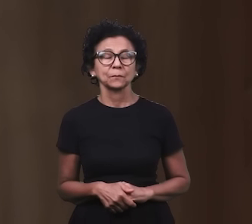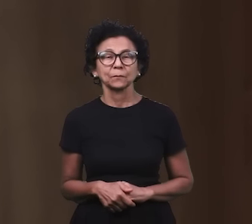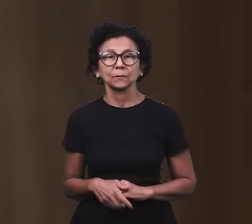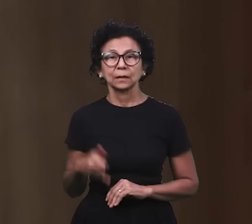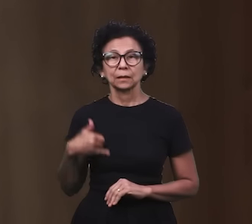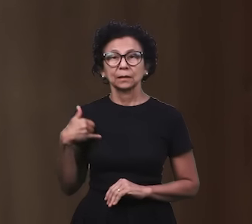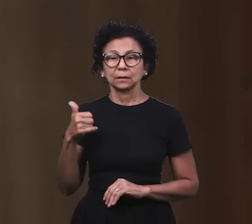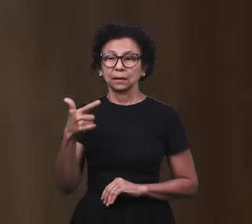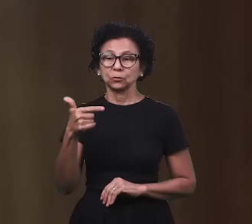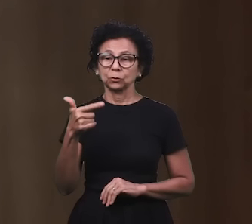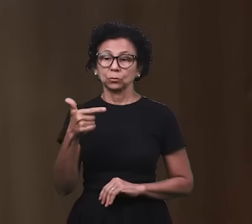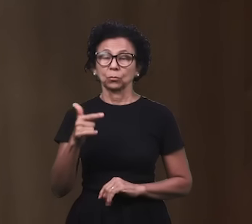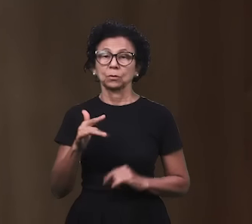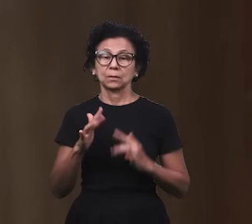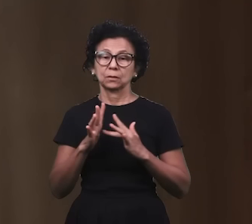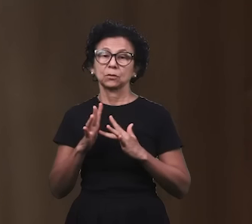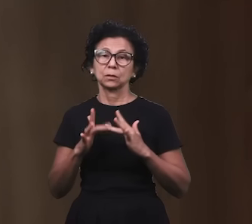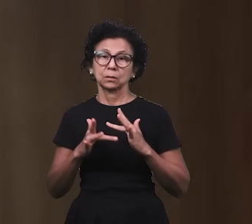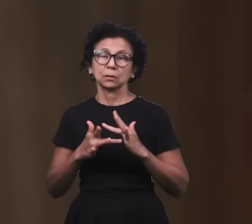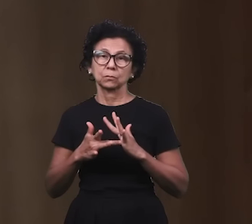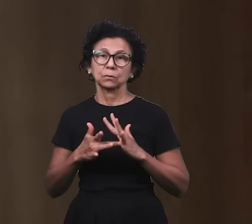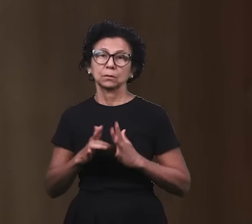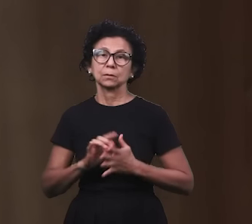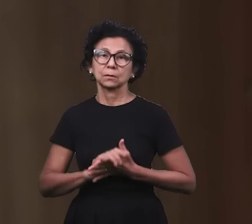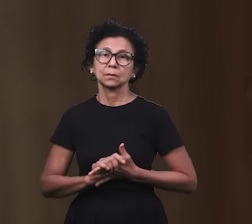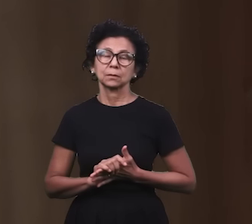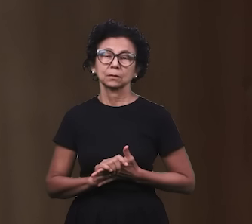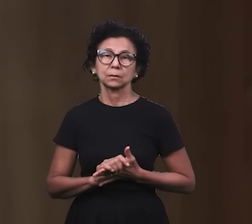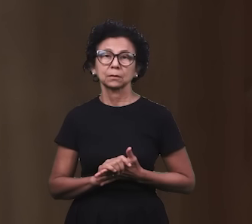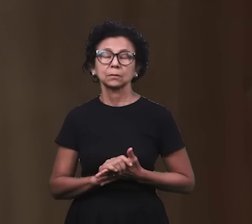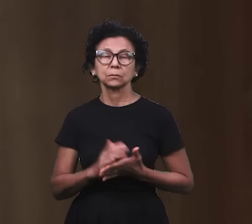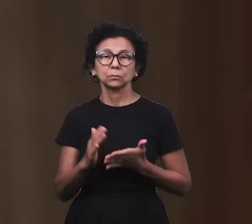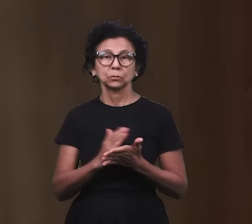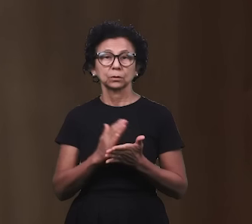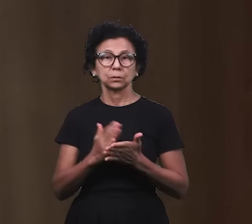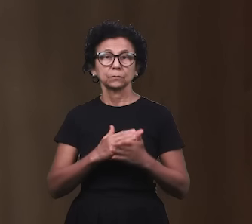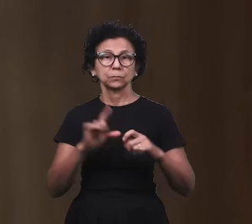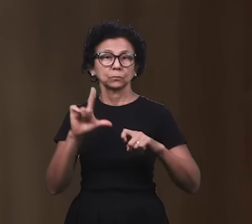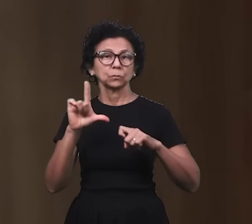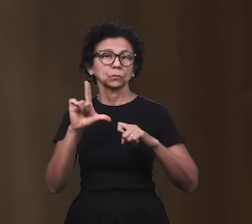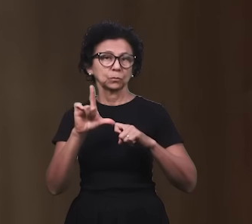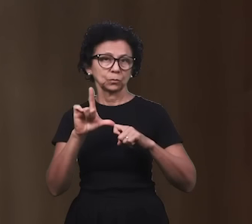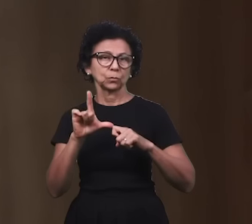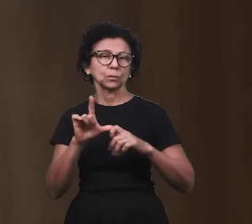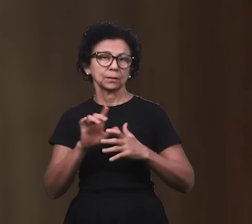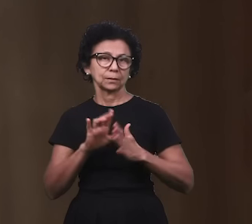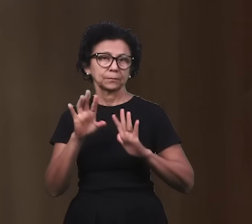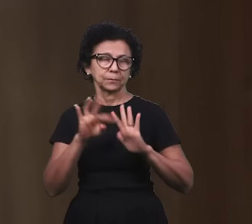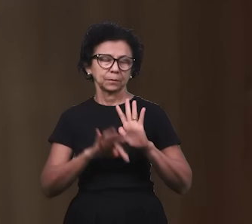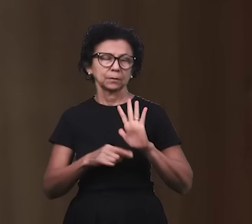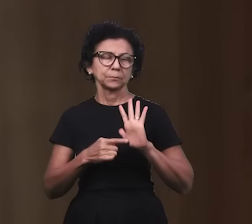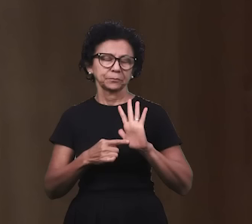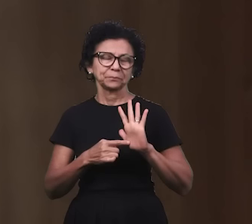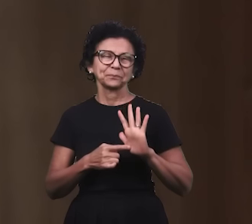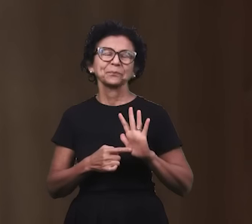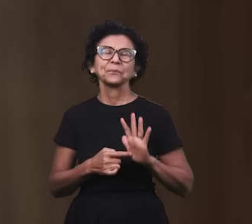12 anos. A palavra fala aqui no livro de Lucas. Nós fomos ler todo o texto, a